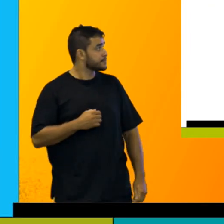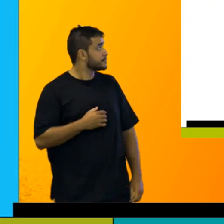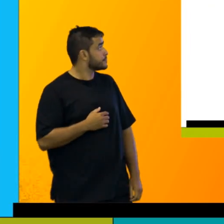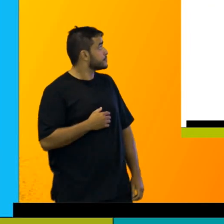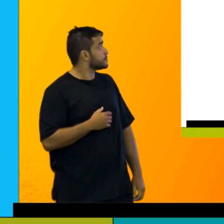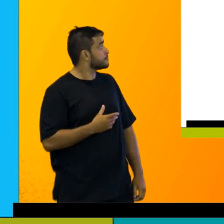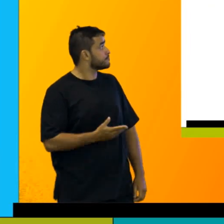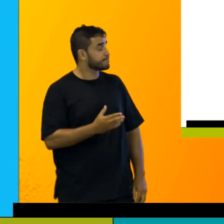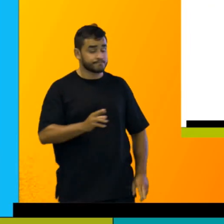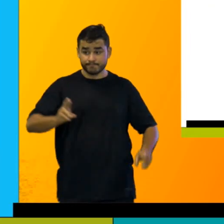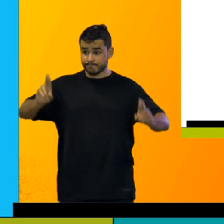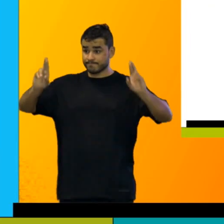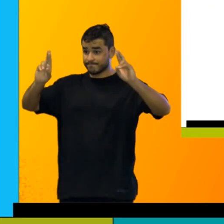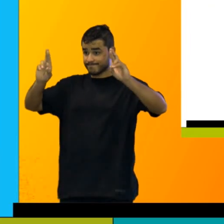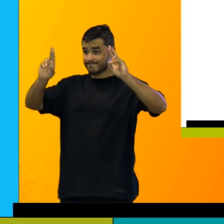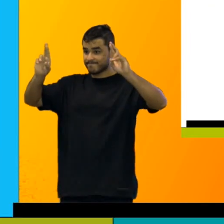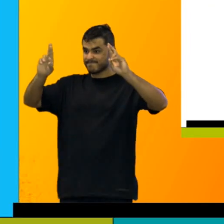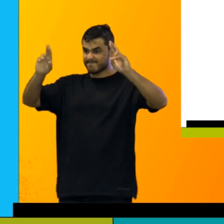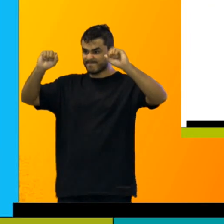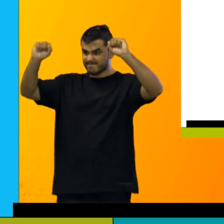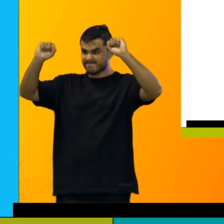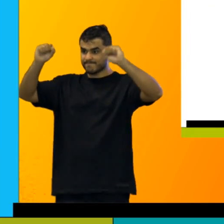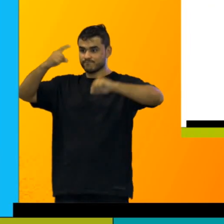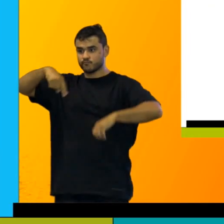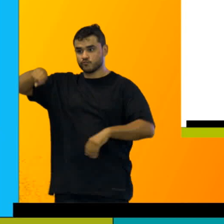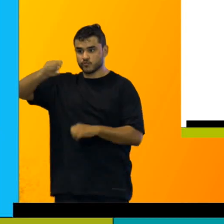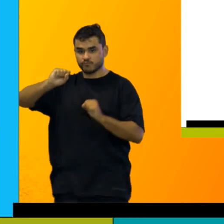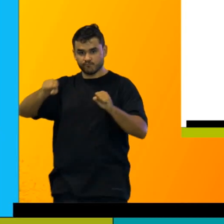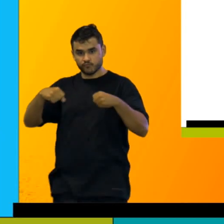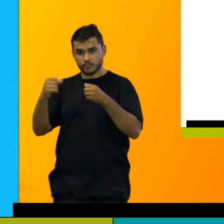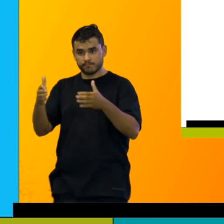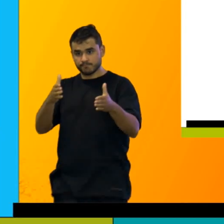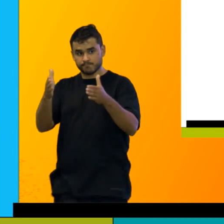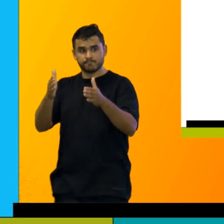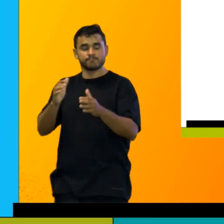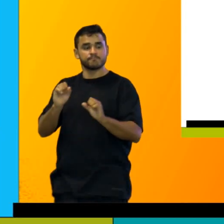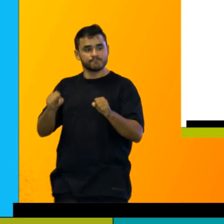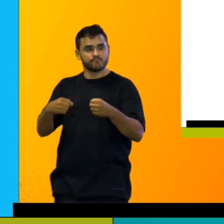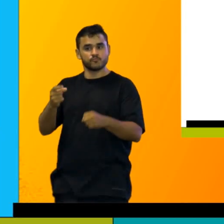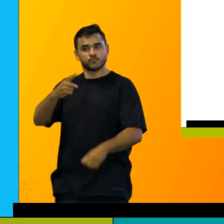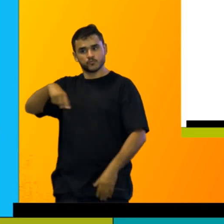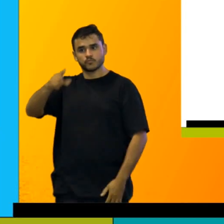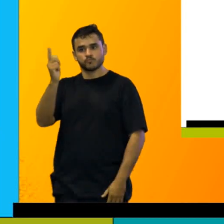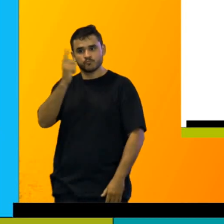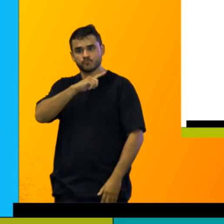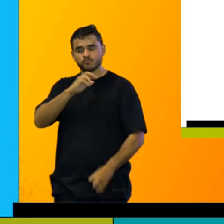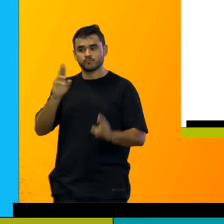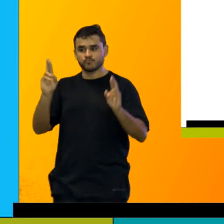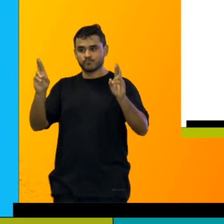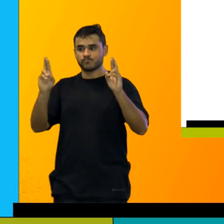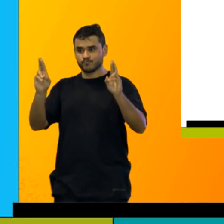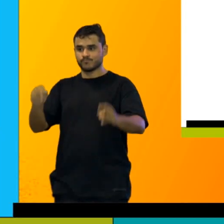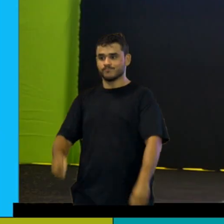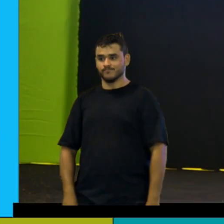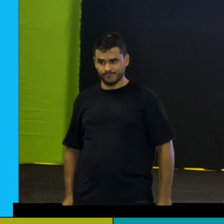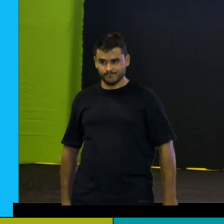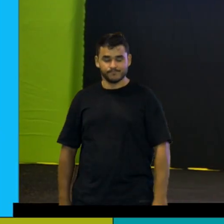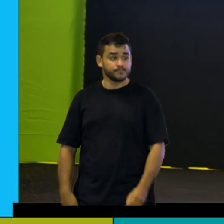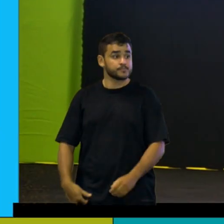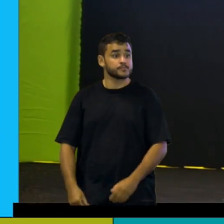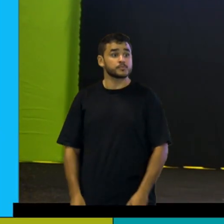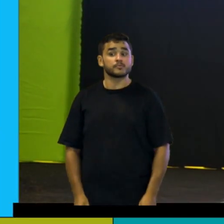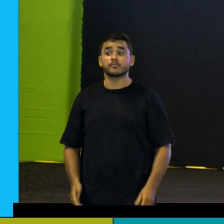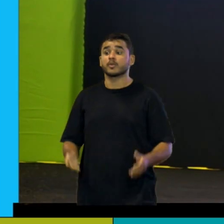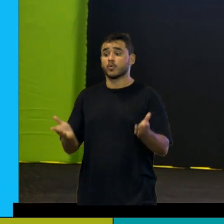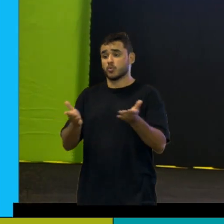vocês, ó, sucesso é a meta, o esforço é sempre o caminho, tá bom? Essa é a minha mensagem para vocês. Eu queria também aqui, hoje, uma